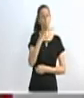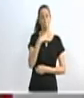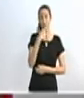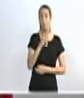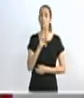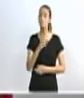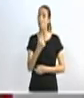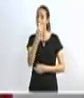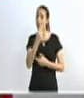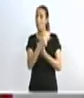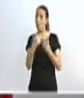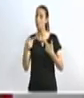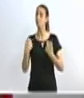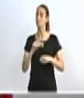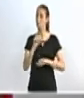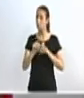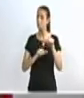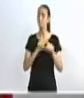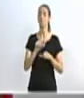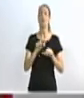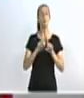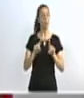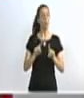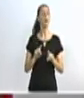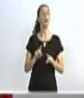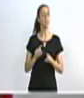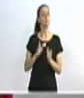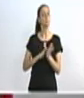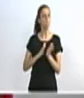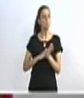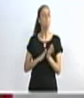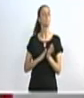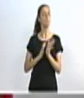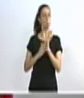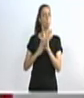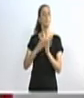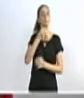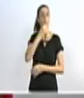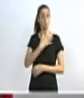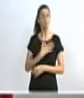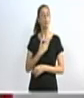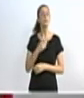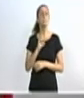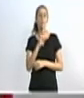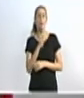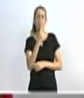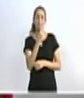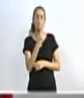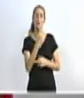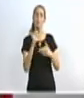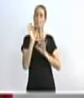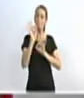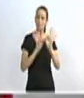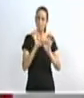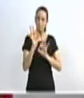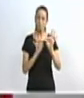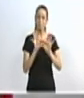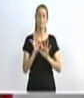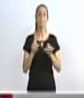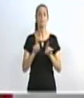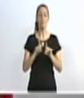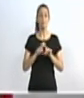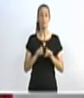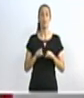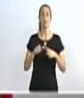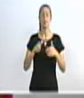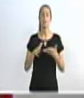pequeno ponto, mas o trabalho está excelente. Eu acho que esse ponto a gente podia fazer um ajuste, tá? Com relação aos espaçamentos para